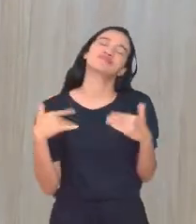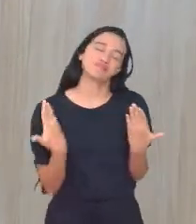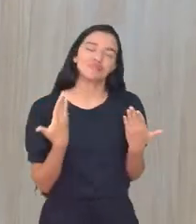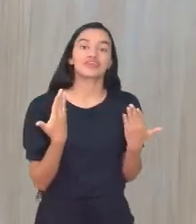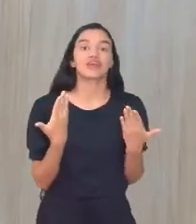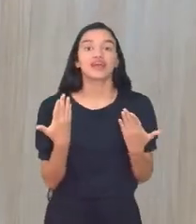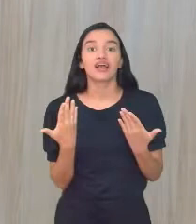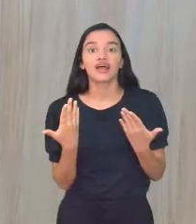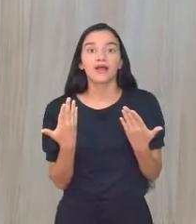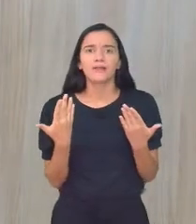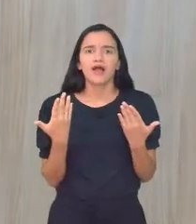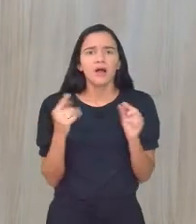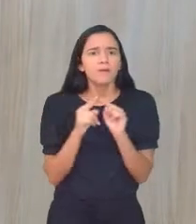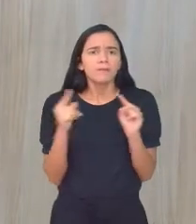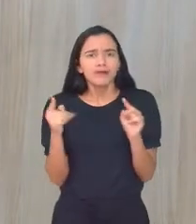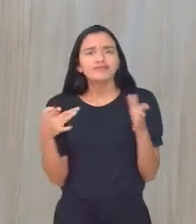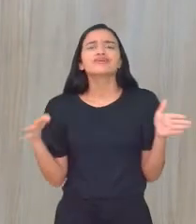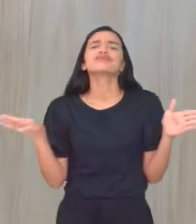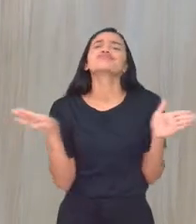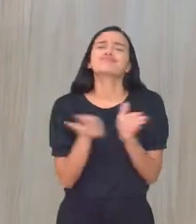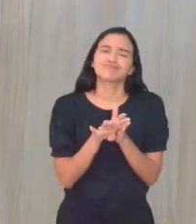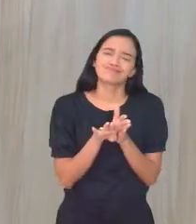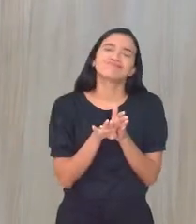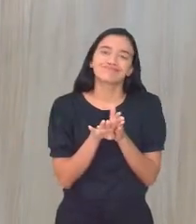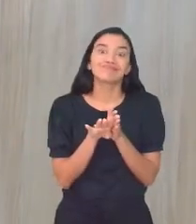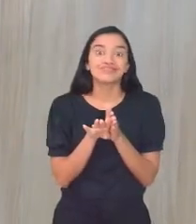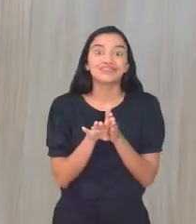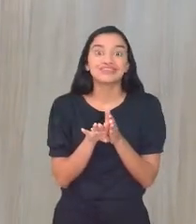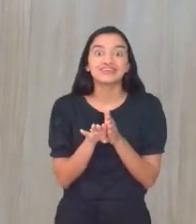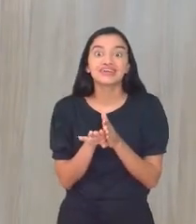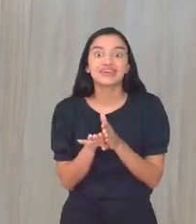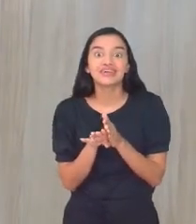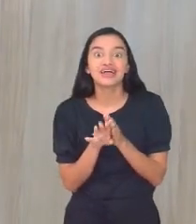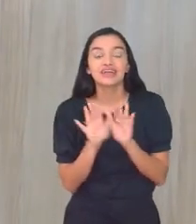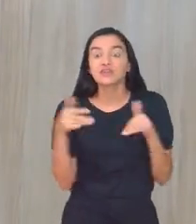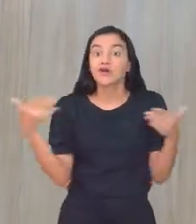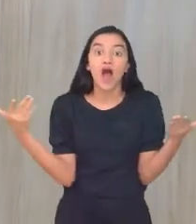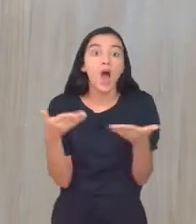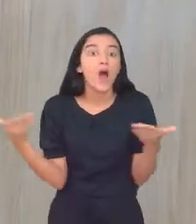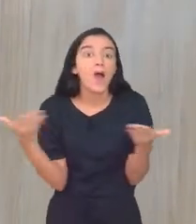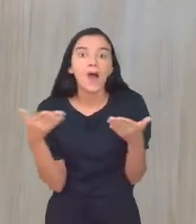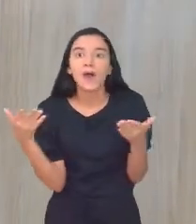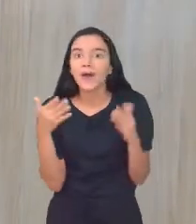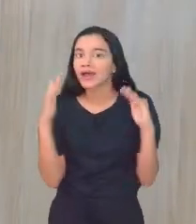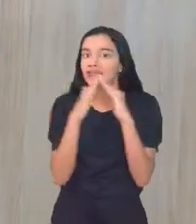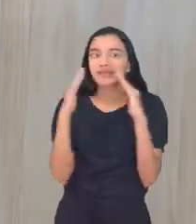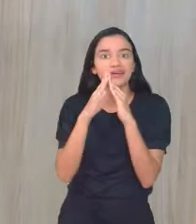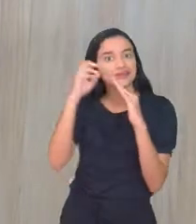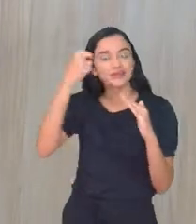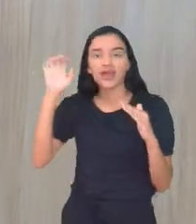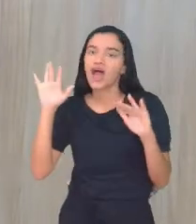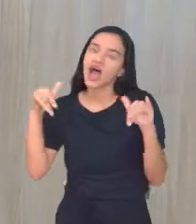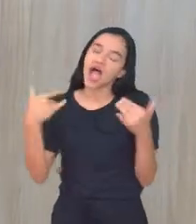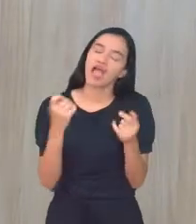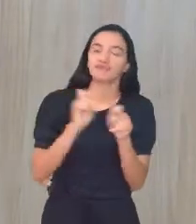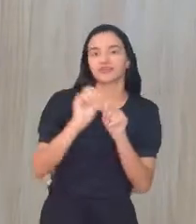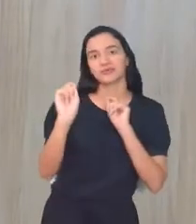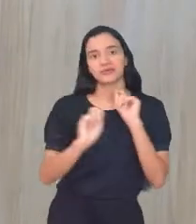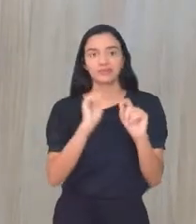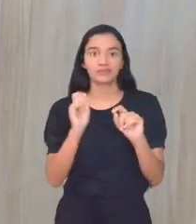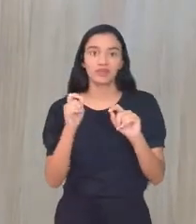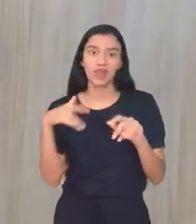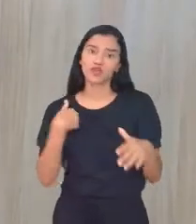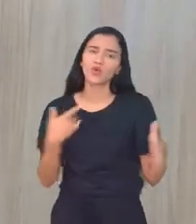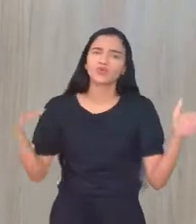Júnior. Mas ele ainda está chegando, gente, de lá. Ele estava lá agorinha. Aí ele fez assim: